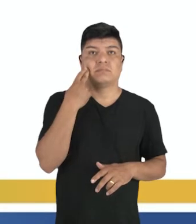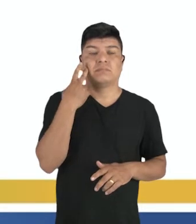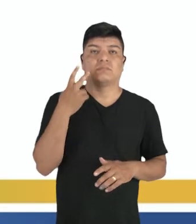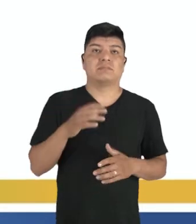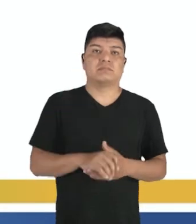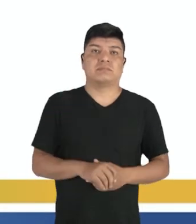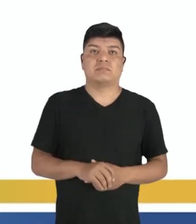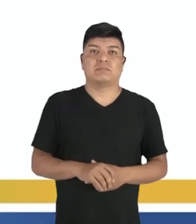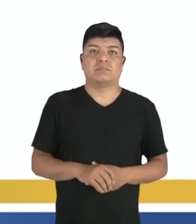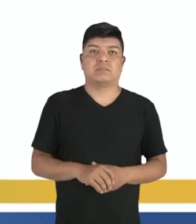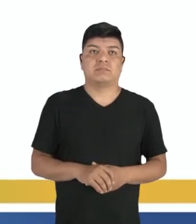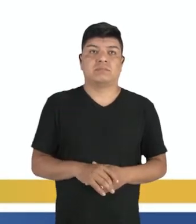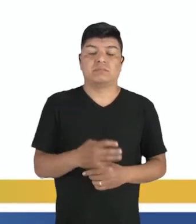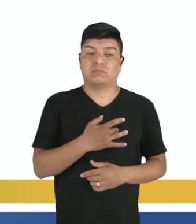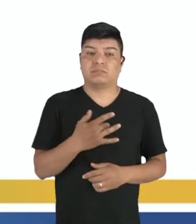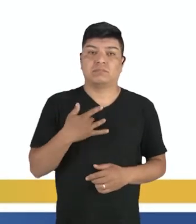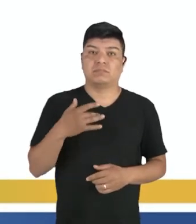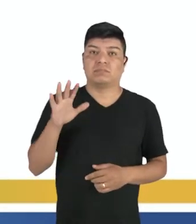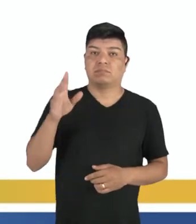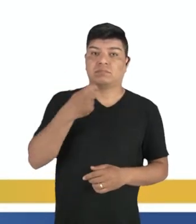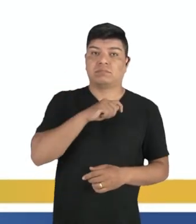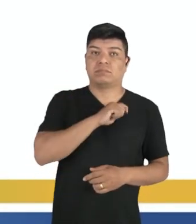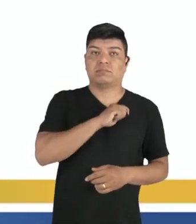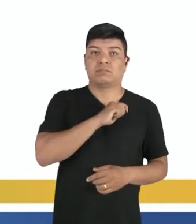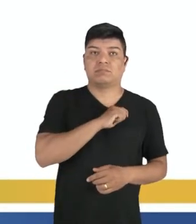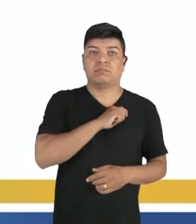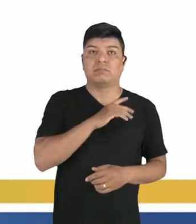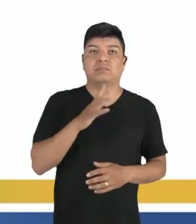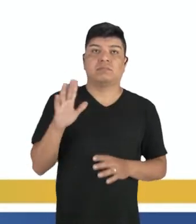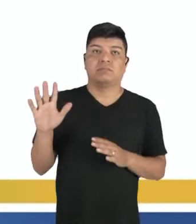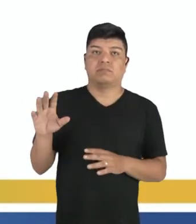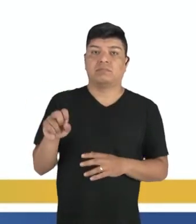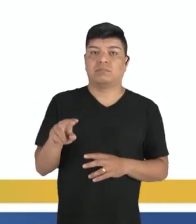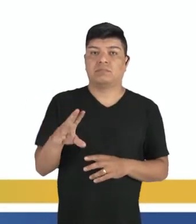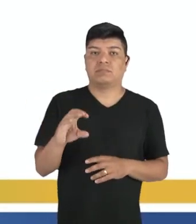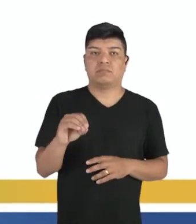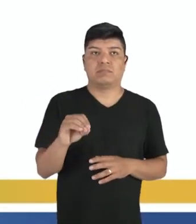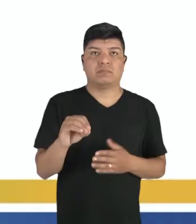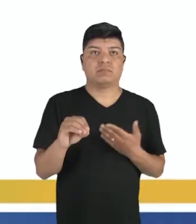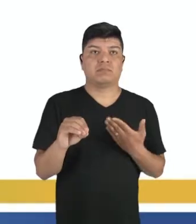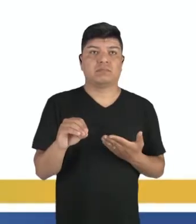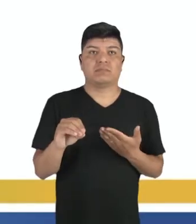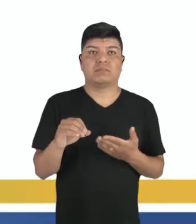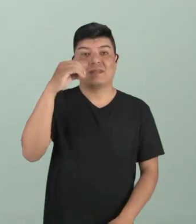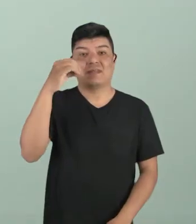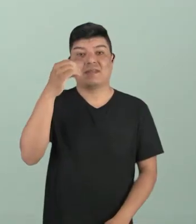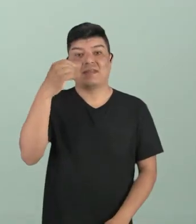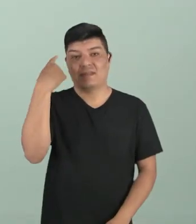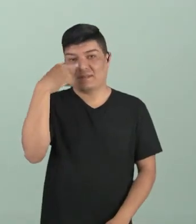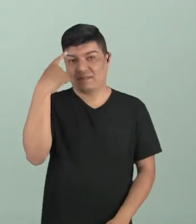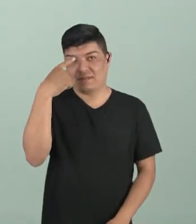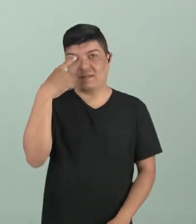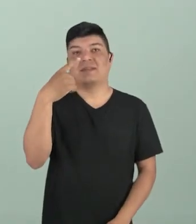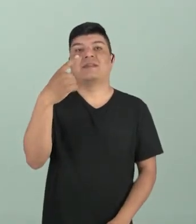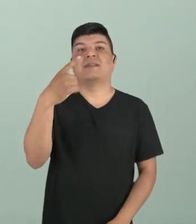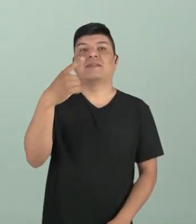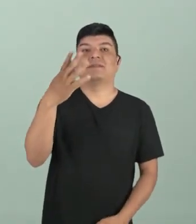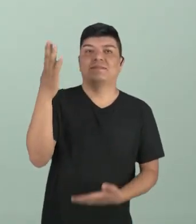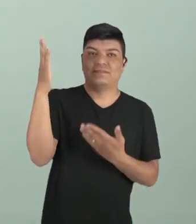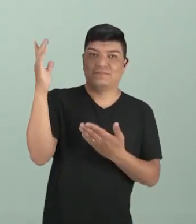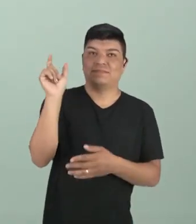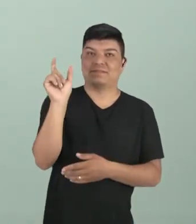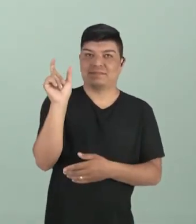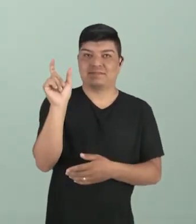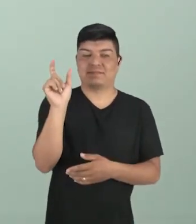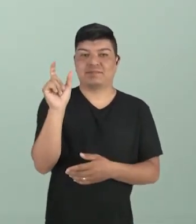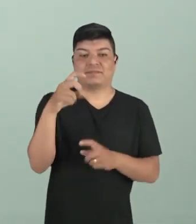né, e saudável, lá em espanhol, como eu digo, suco, né, es jugo, tá? E também